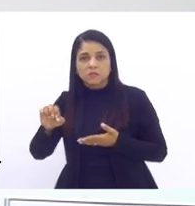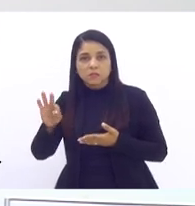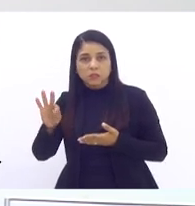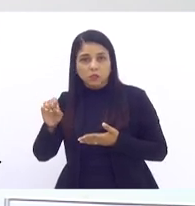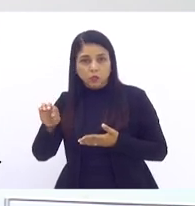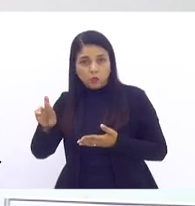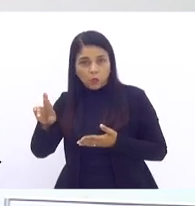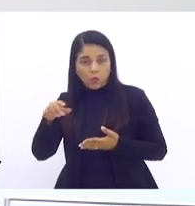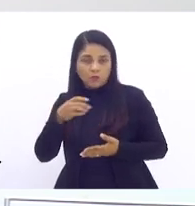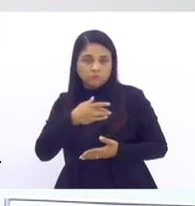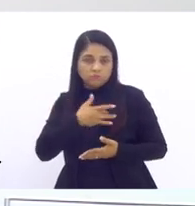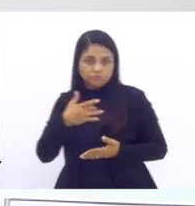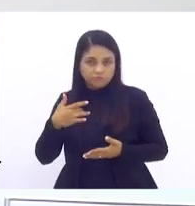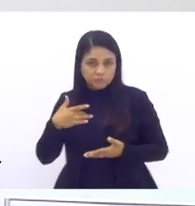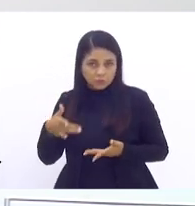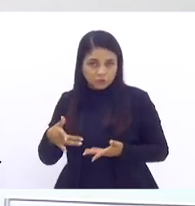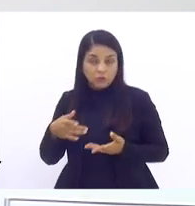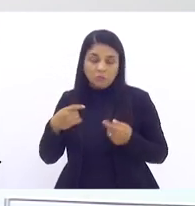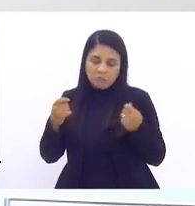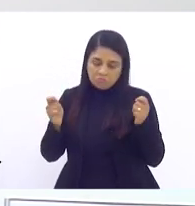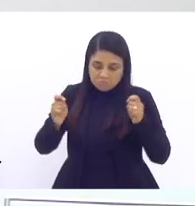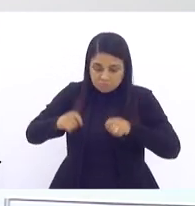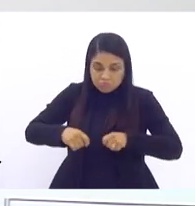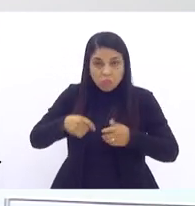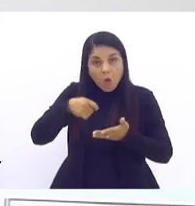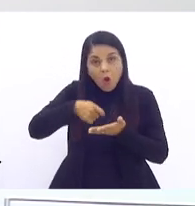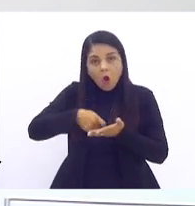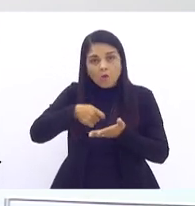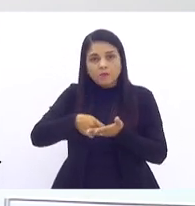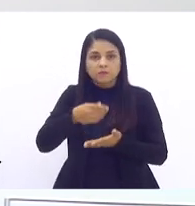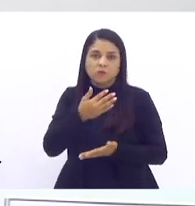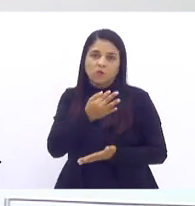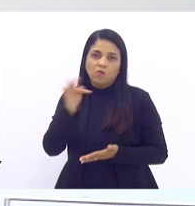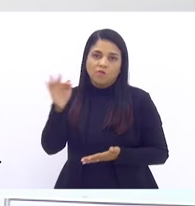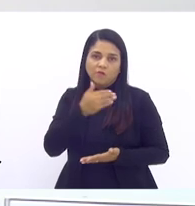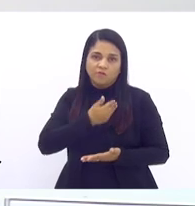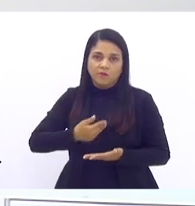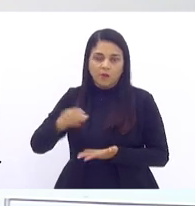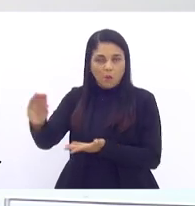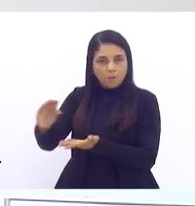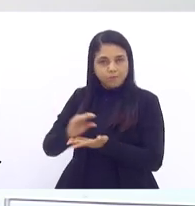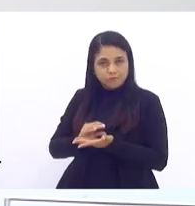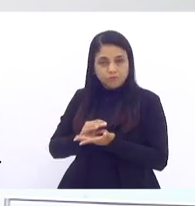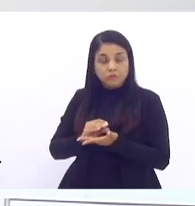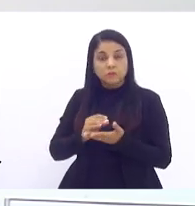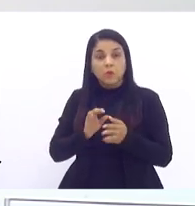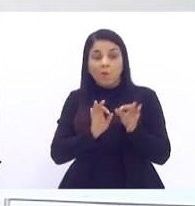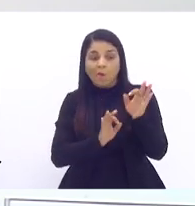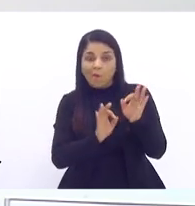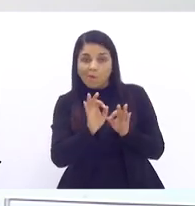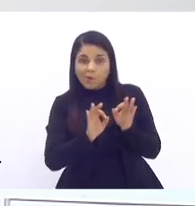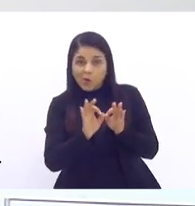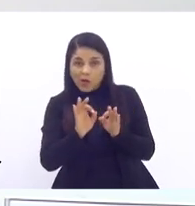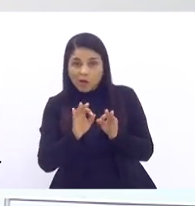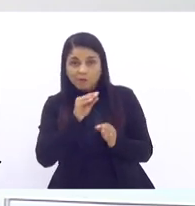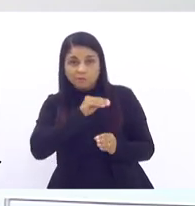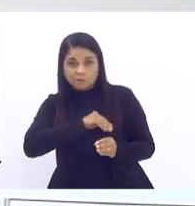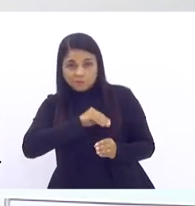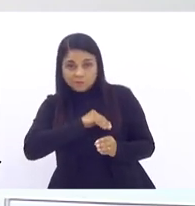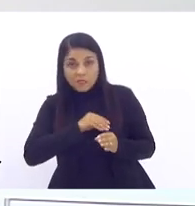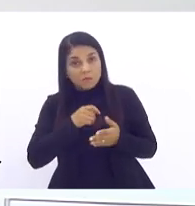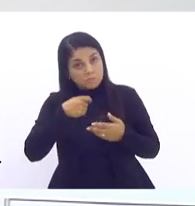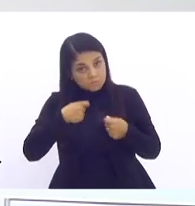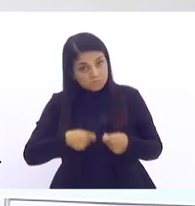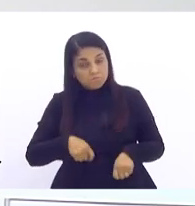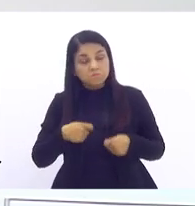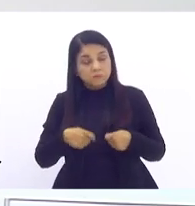recebendo dinheiro do governo federal então o cronograma de pagamento ele é como é necessário né